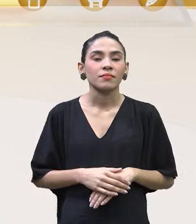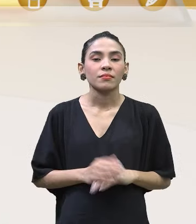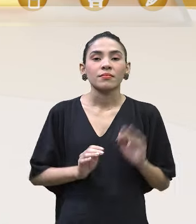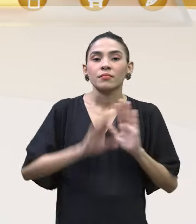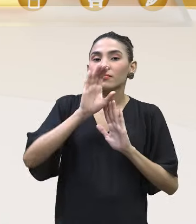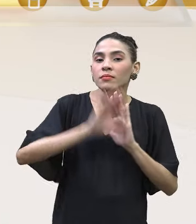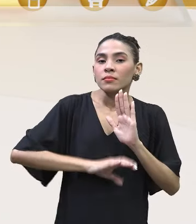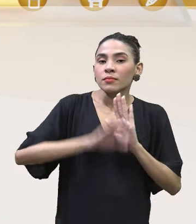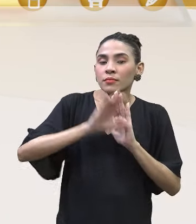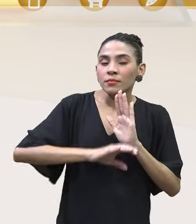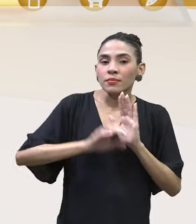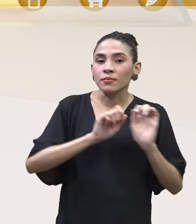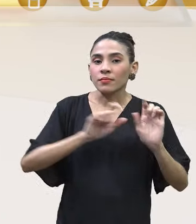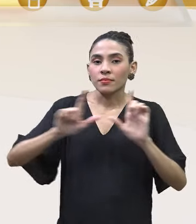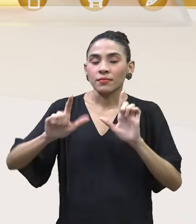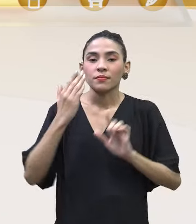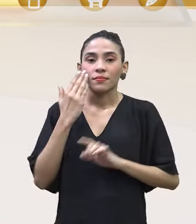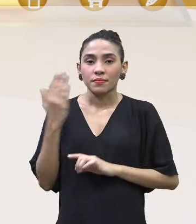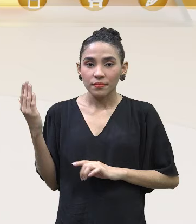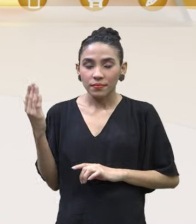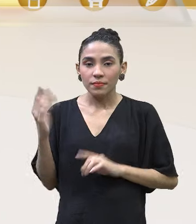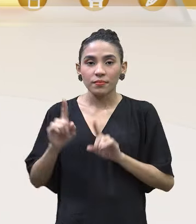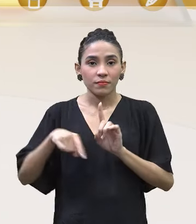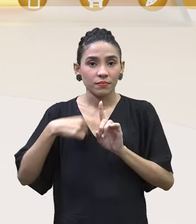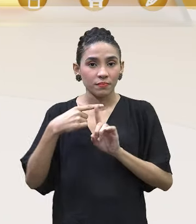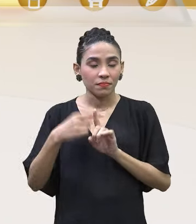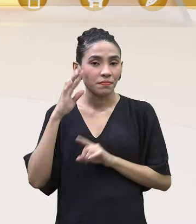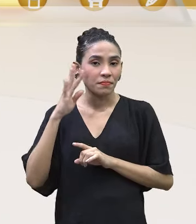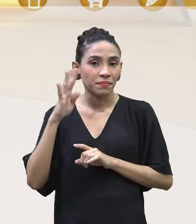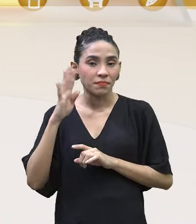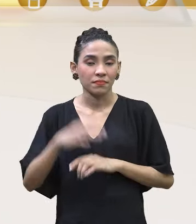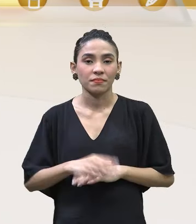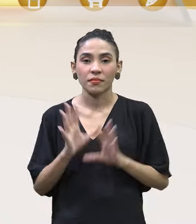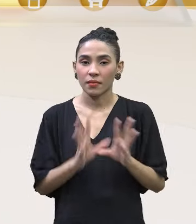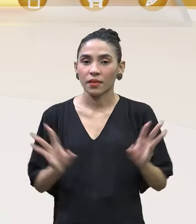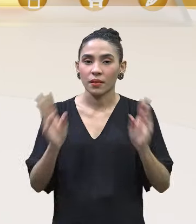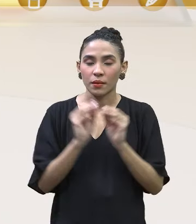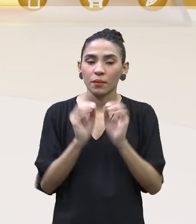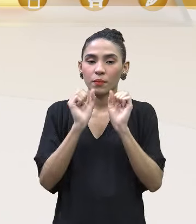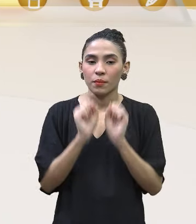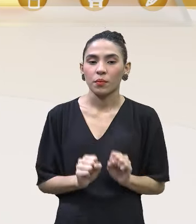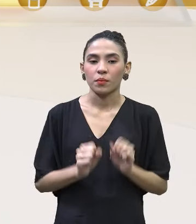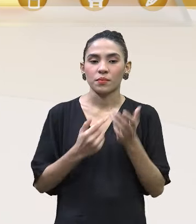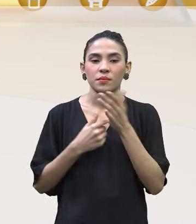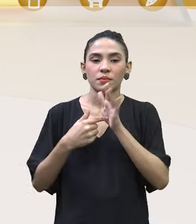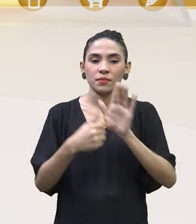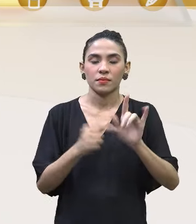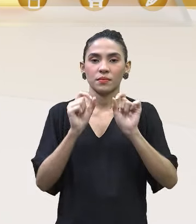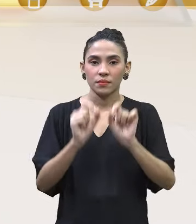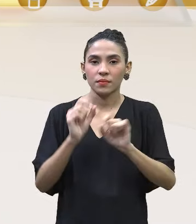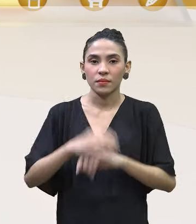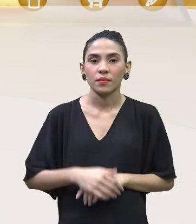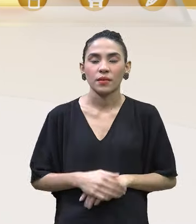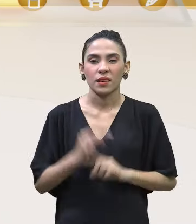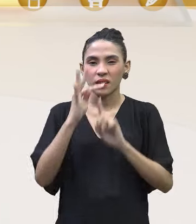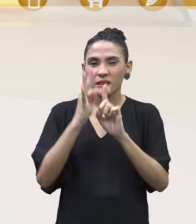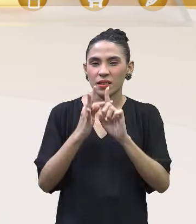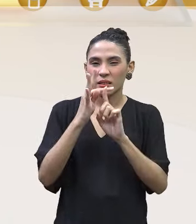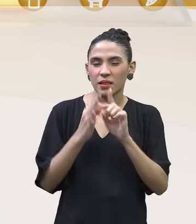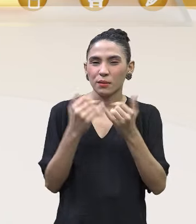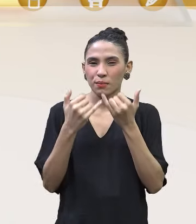conceito que nós vimos na cartela esse nosso raciocínio aqui o resumão que se pode fazer então é que é como se fosse um termômetro